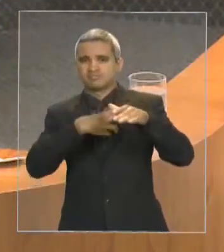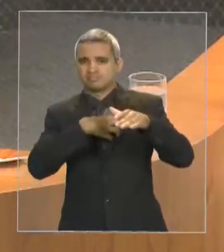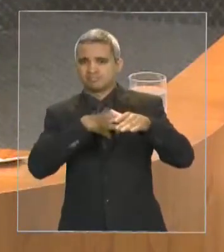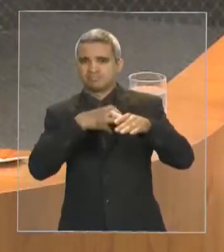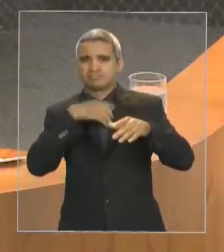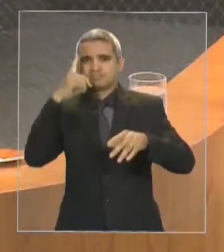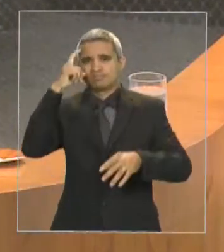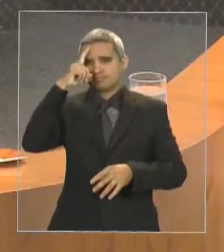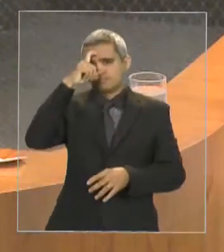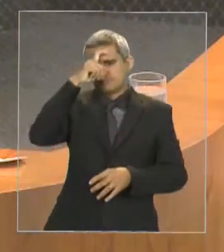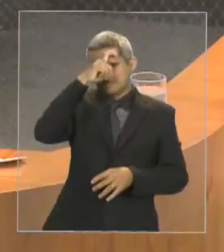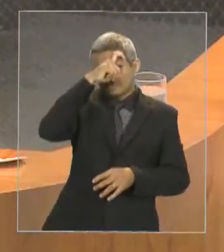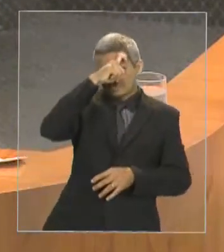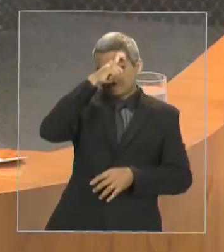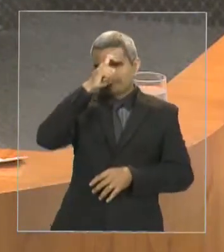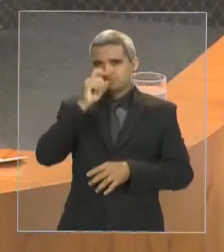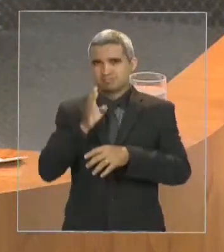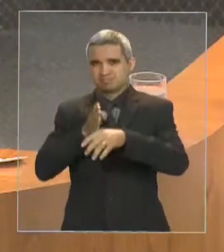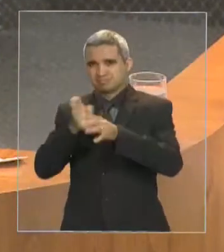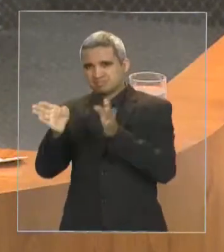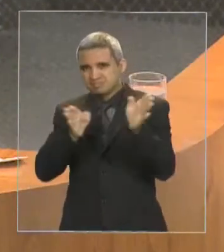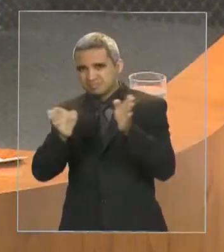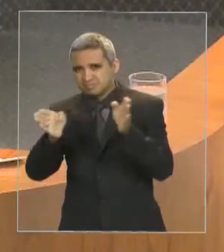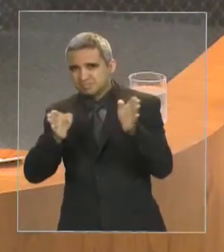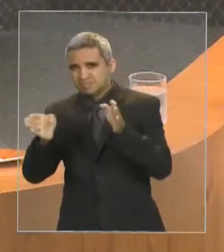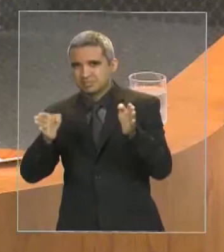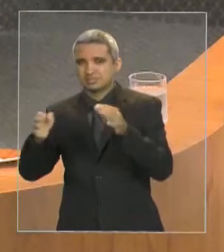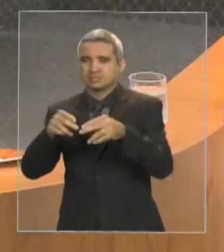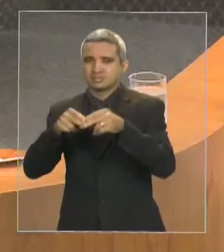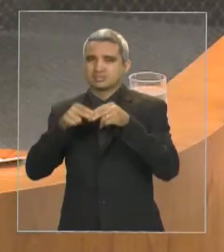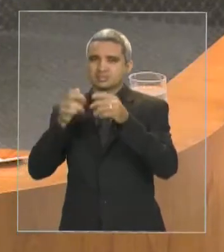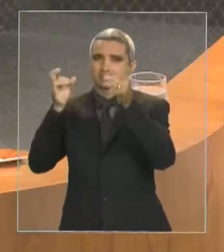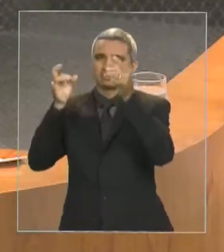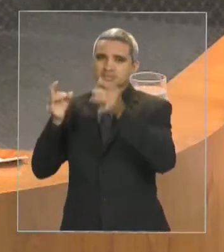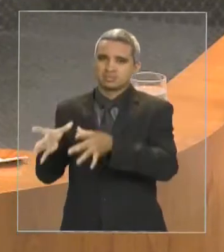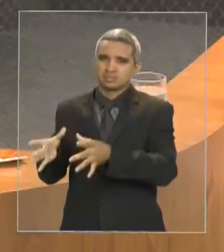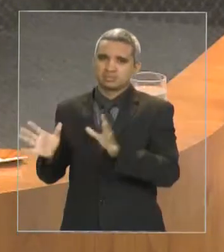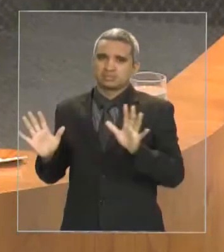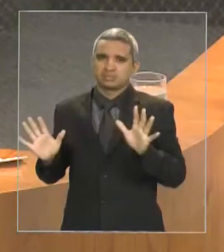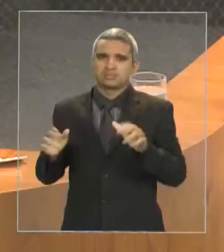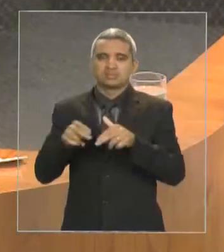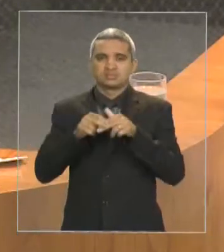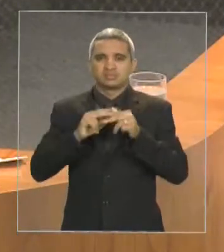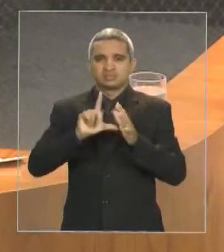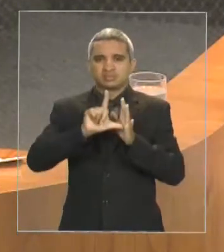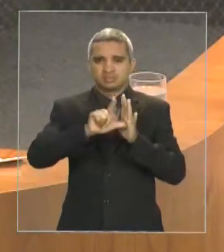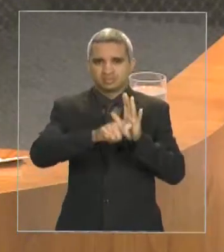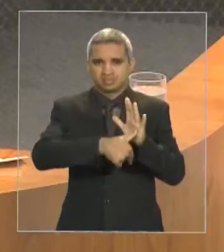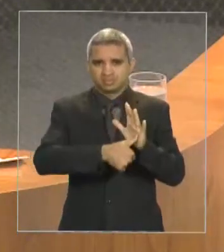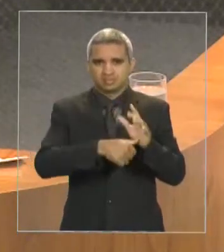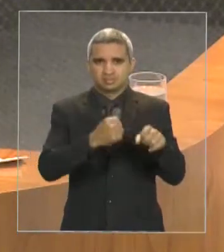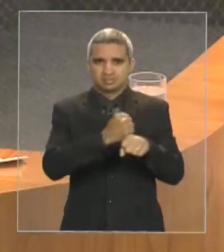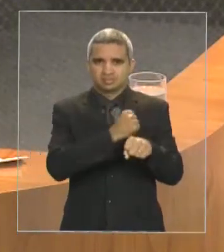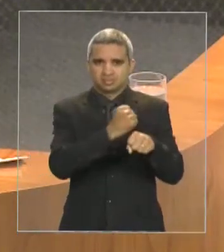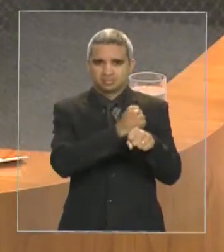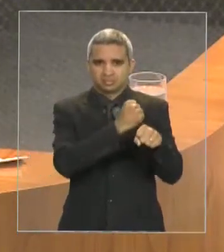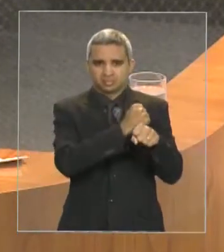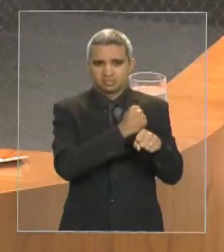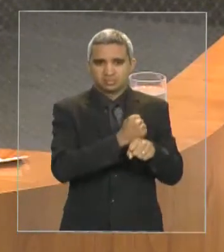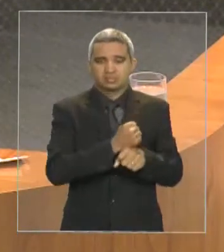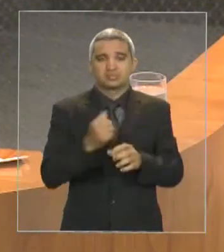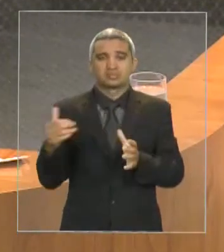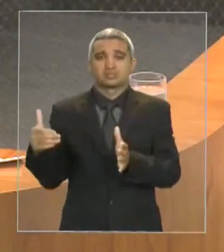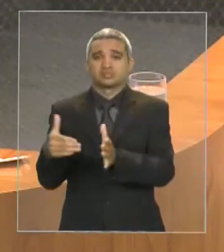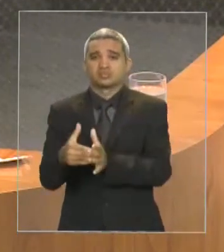por isso, infelizmente, tem gerado um atraso nessas obras. Ao final de